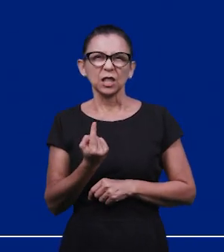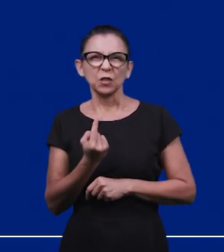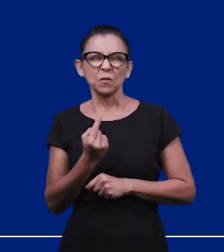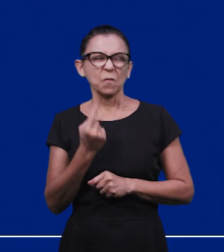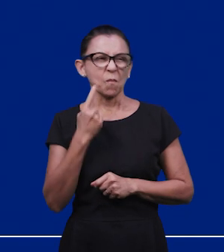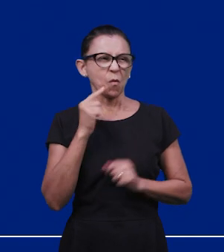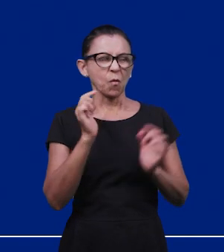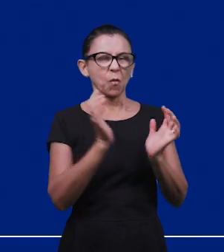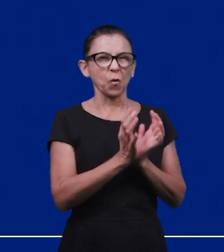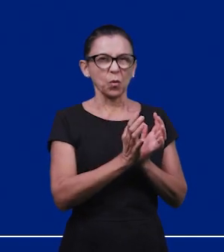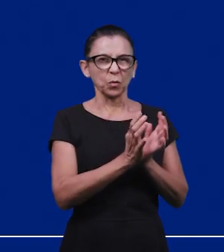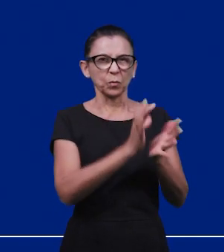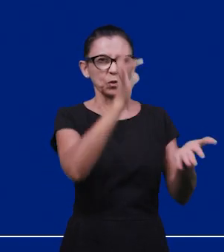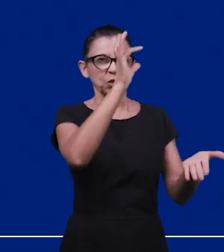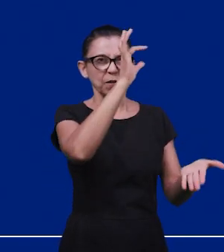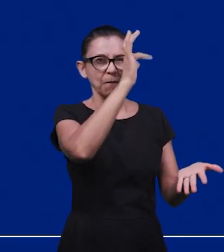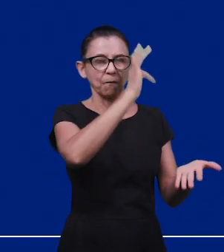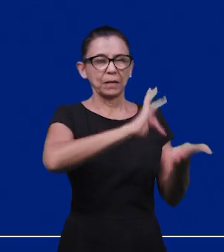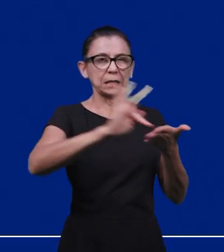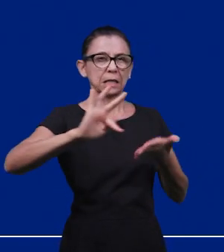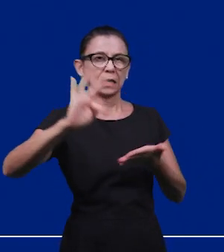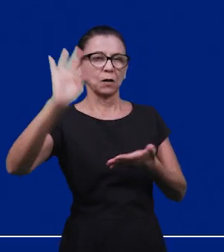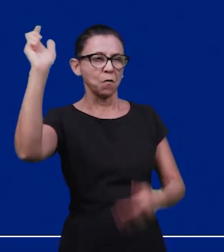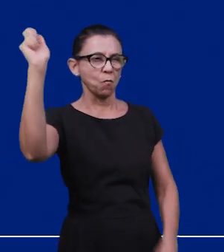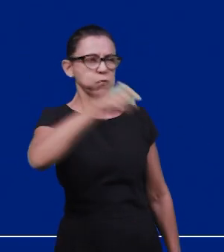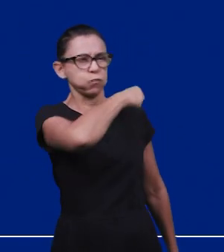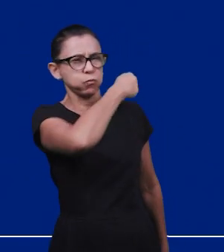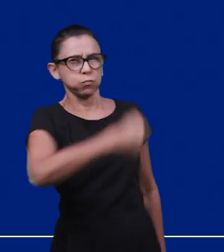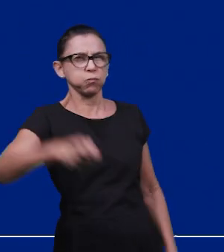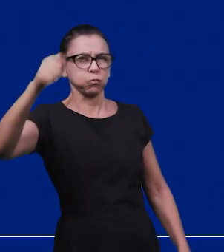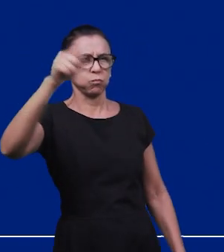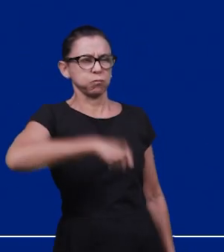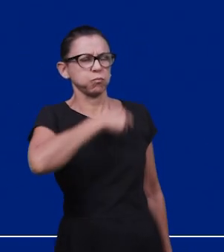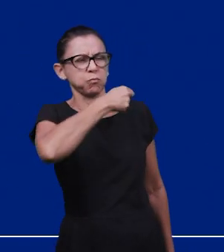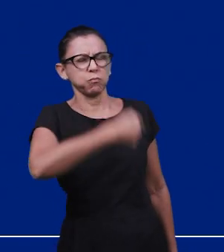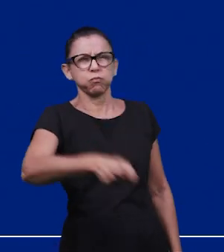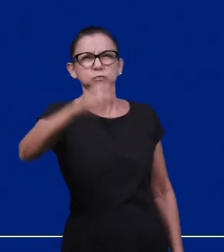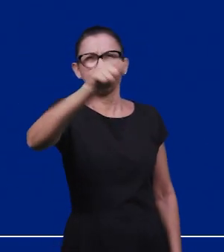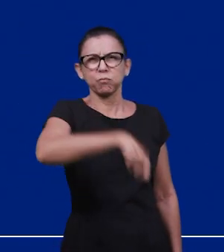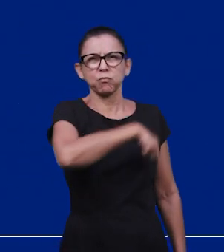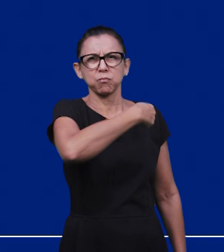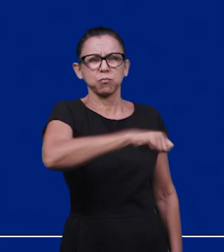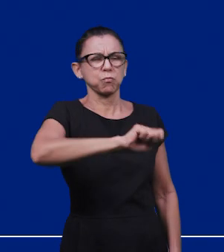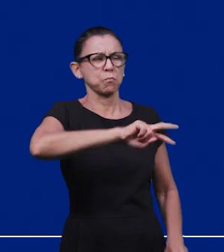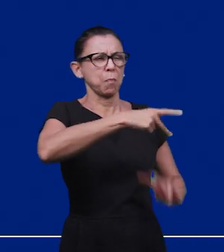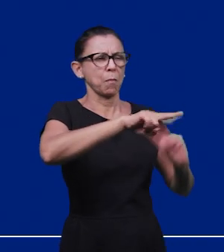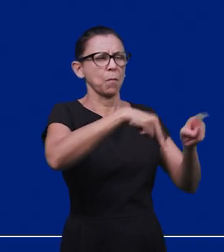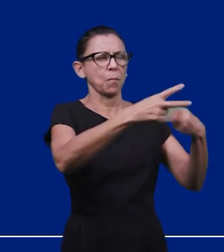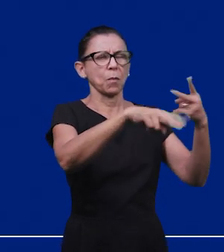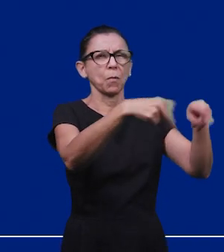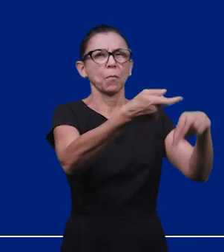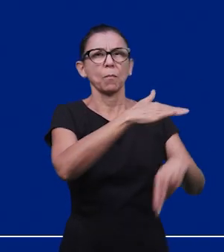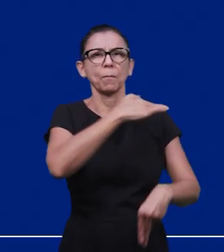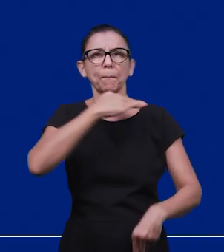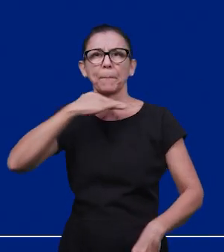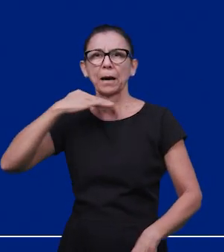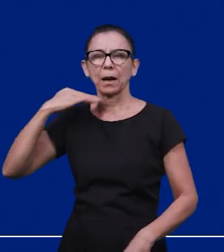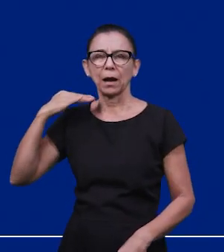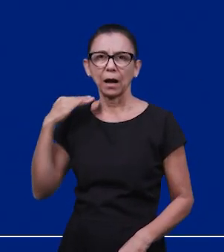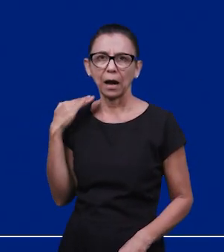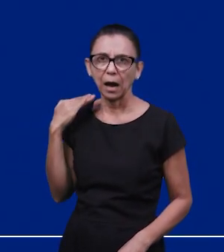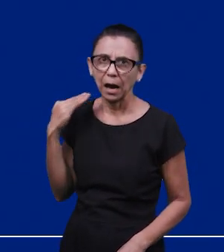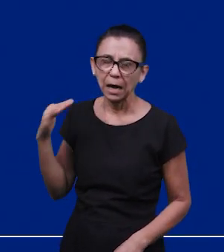quando de Israel os homens subiram. No verso seguinte, verso 10, a palavra diz, este se levantou e feriu os